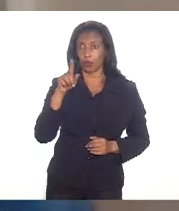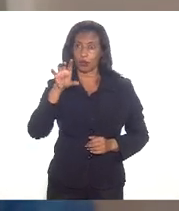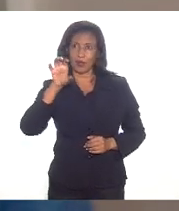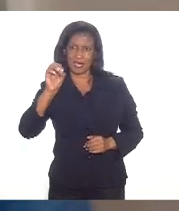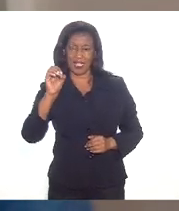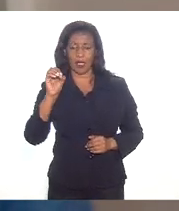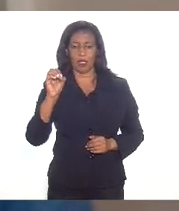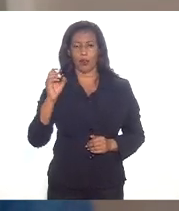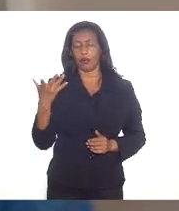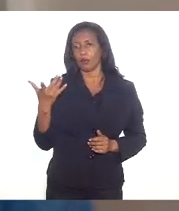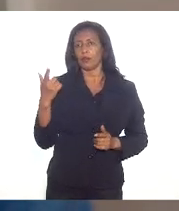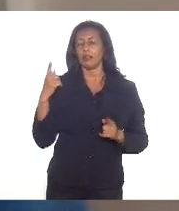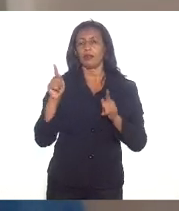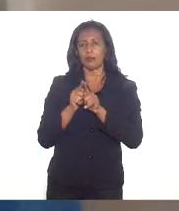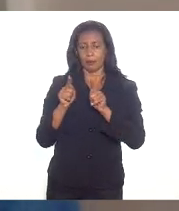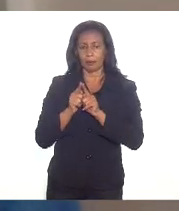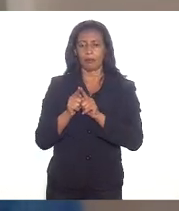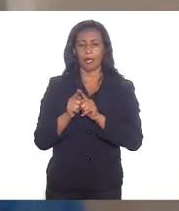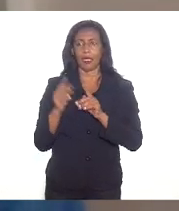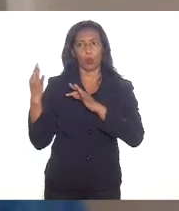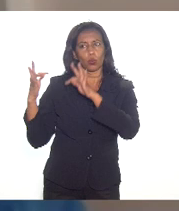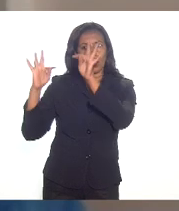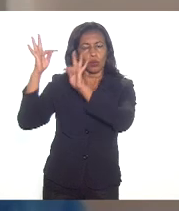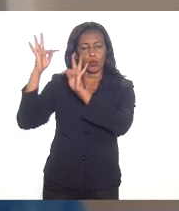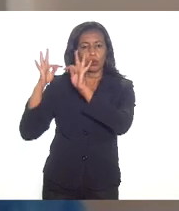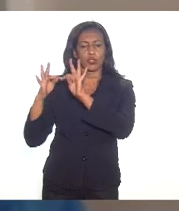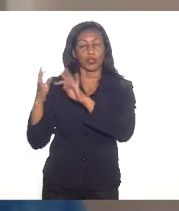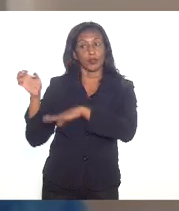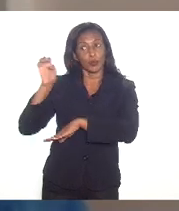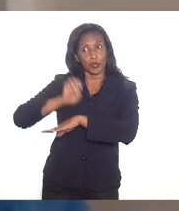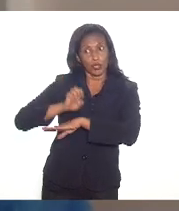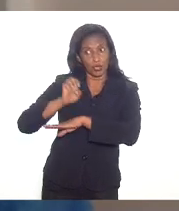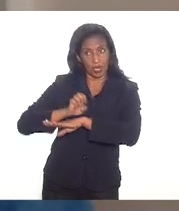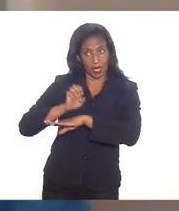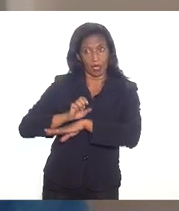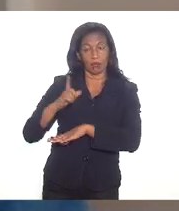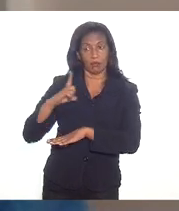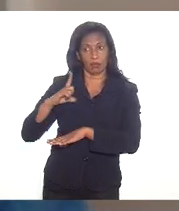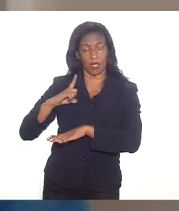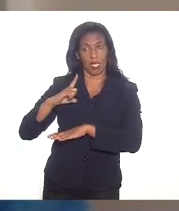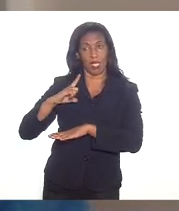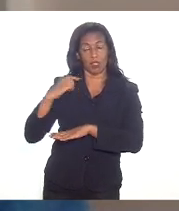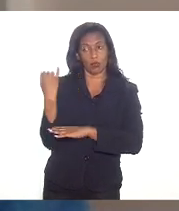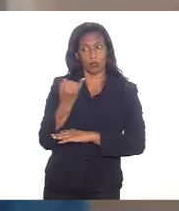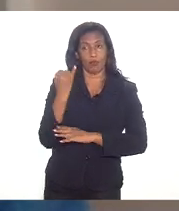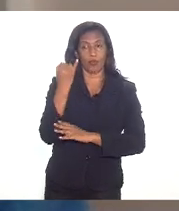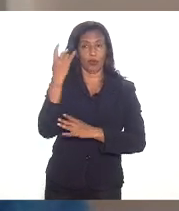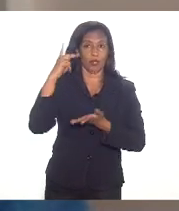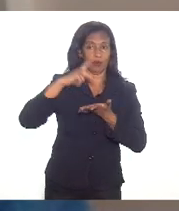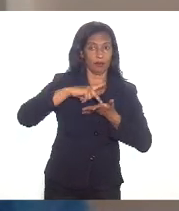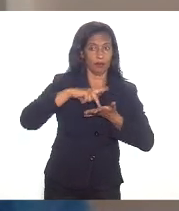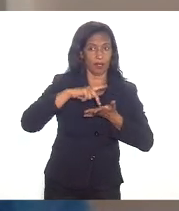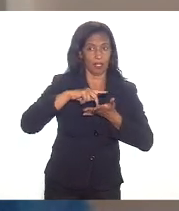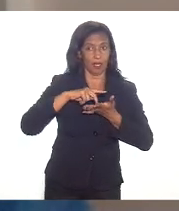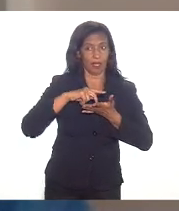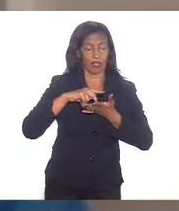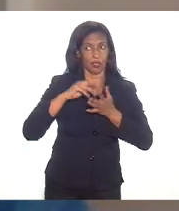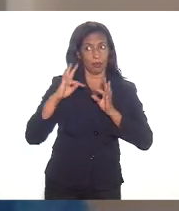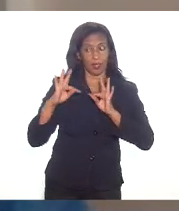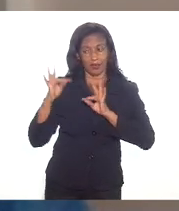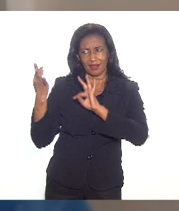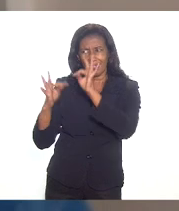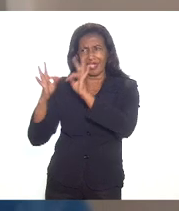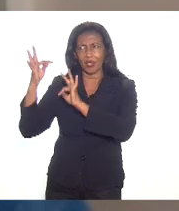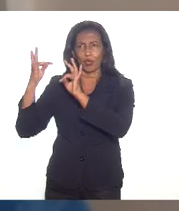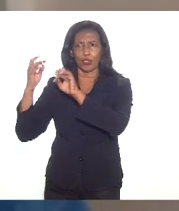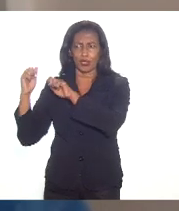digitais. E aí, deputado, novamente, o Estado tem que ter um papel de coordenação. Quer dizer, ou seja, na verdade, para levar todas essas tecnologias